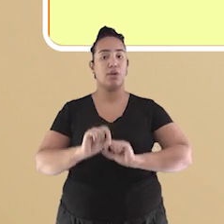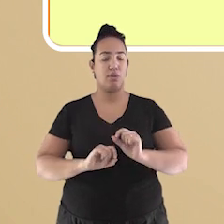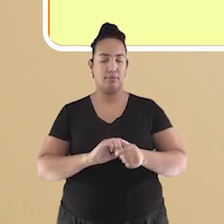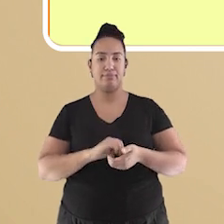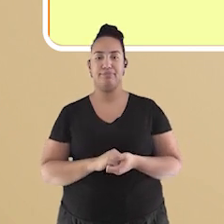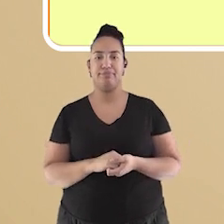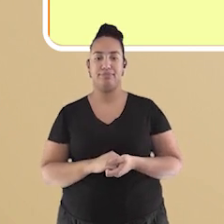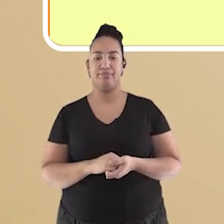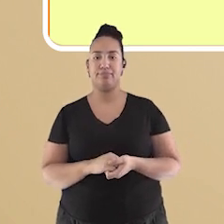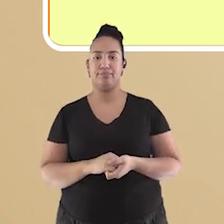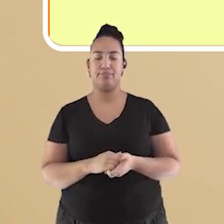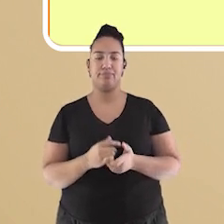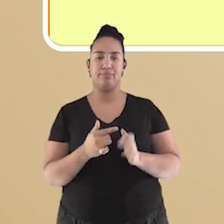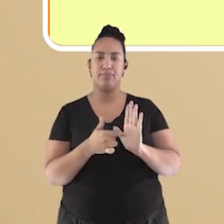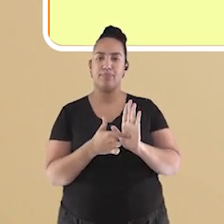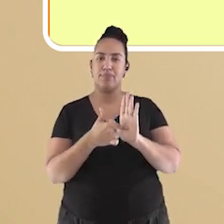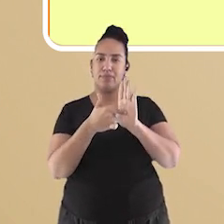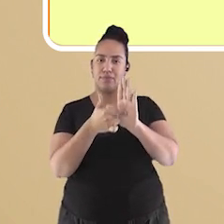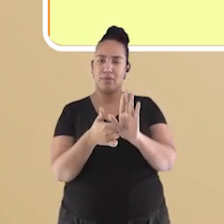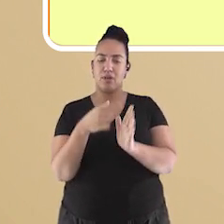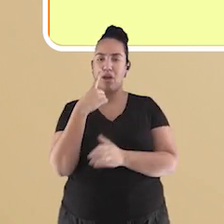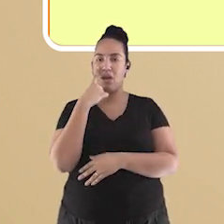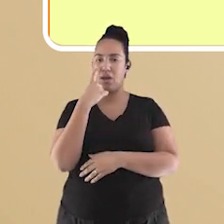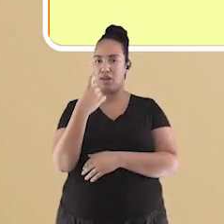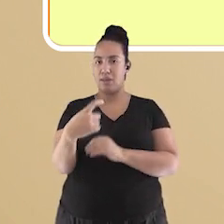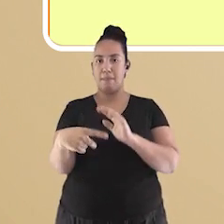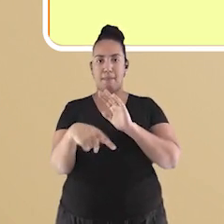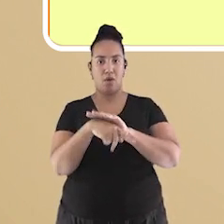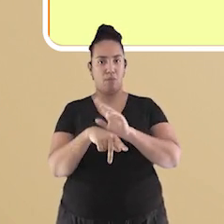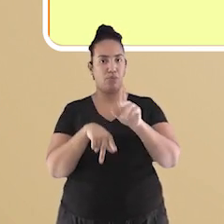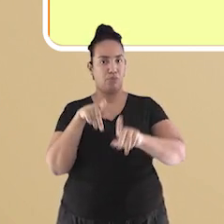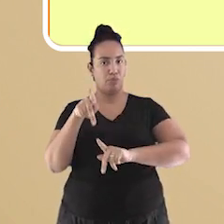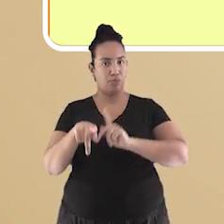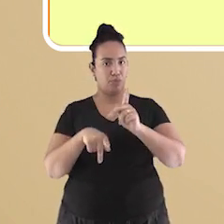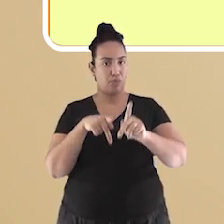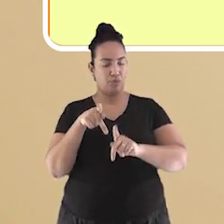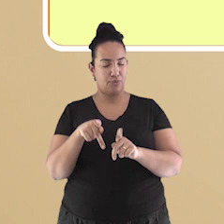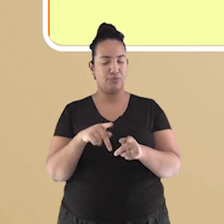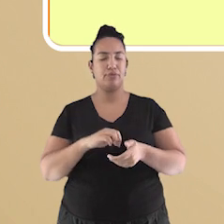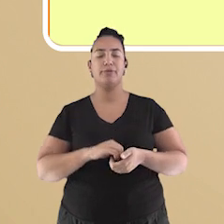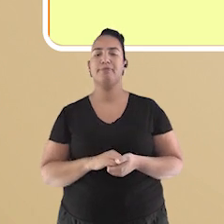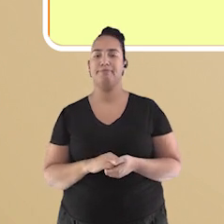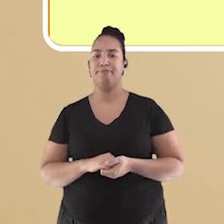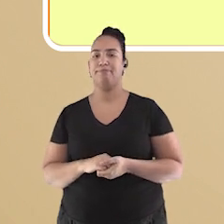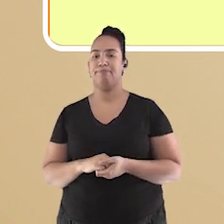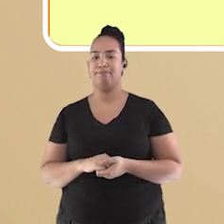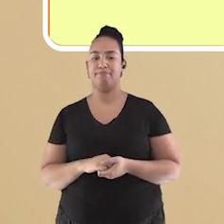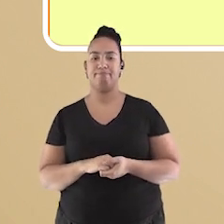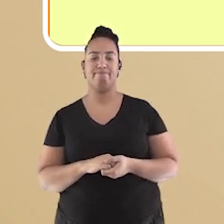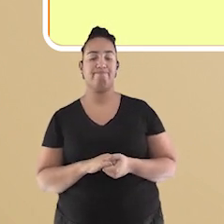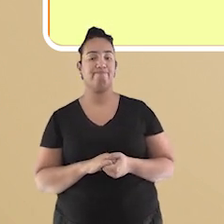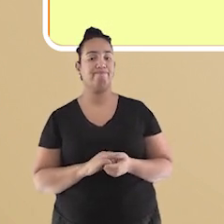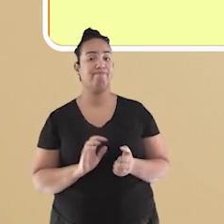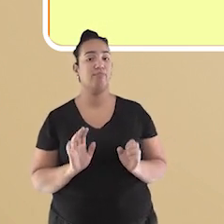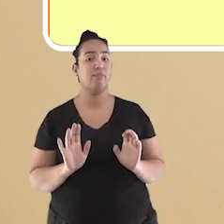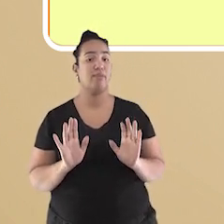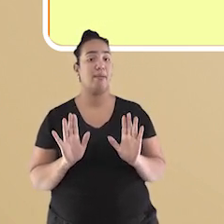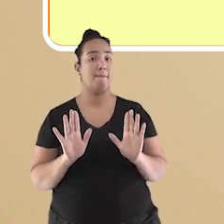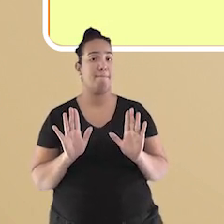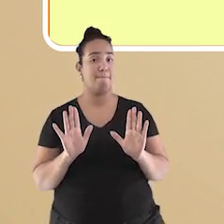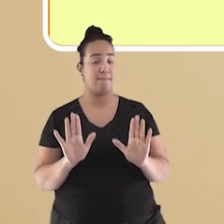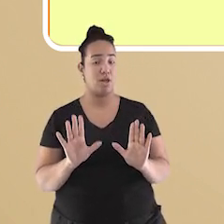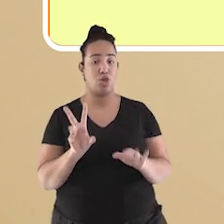primordial representar os interesses da população perante o poder público. Mas